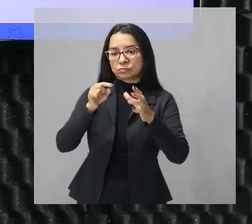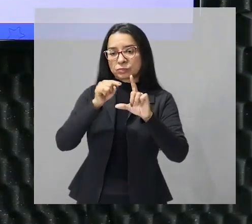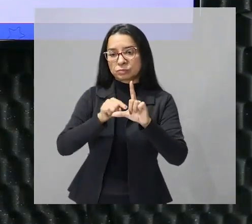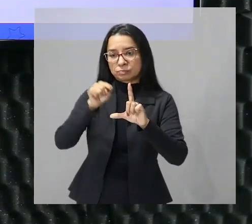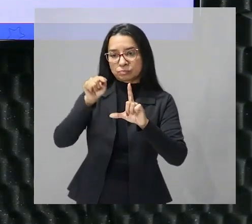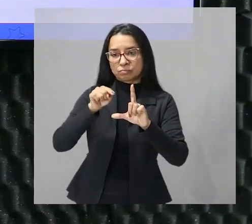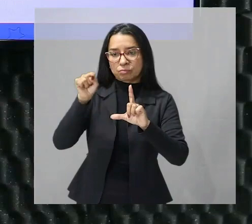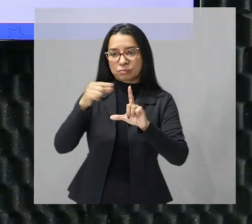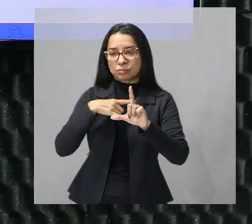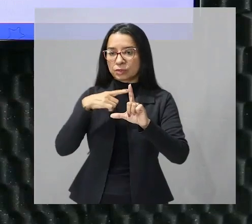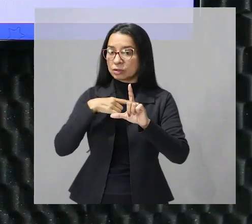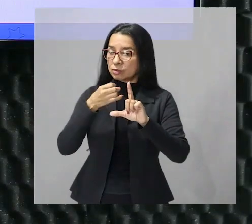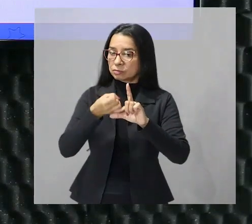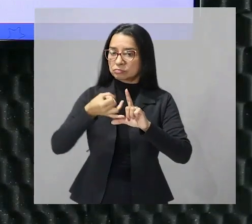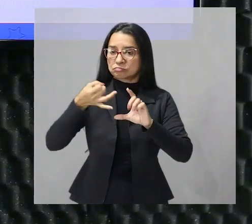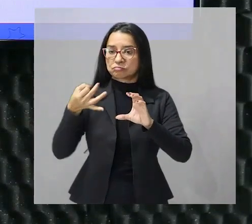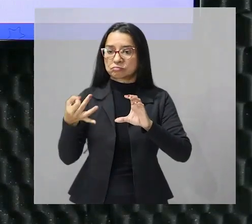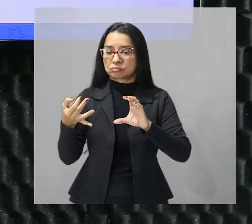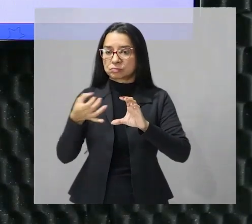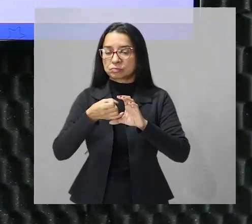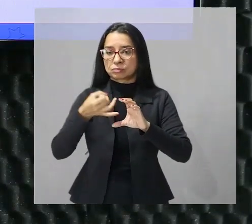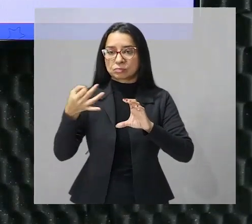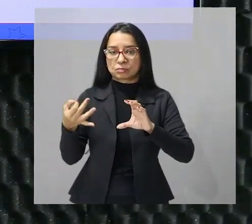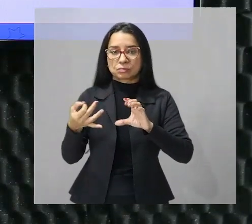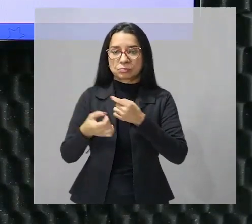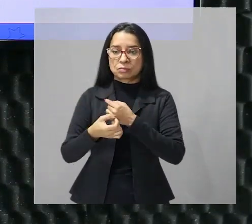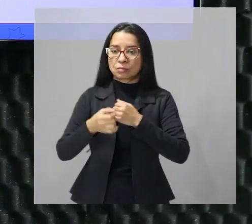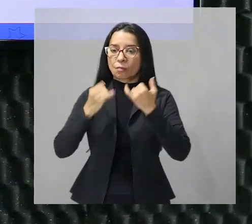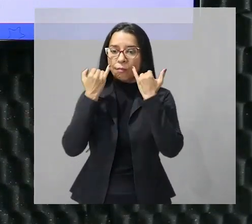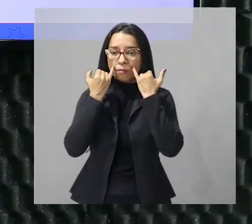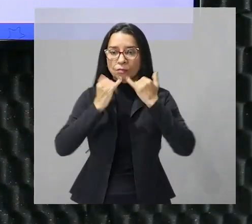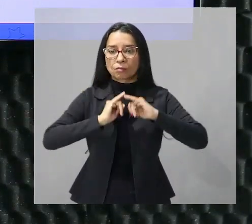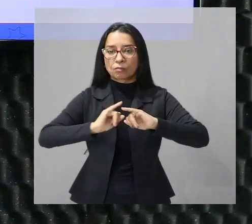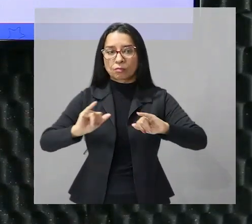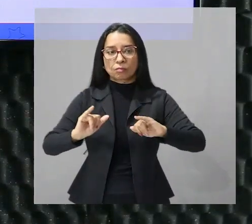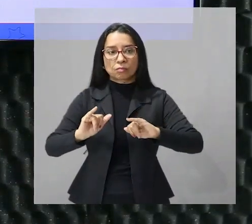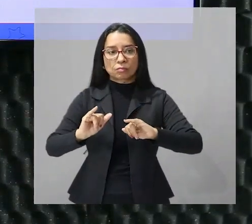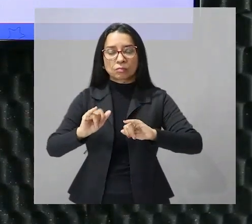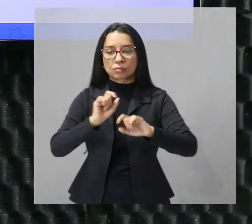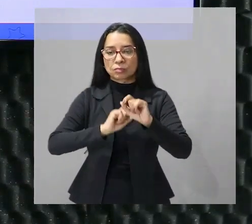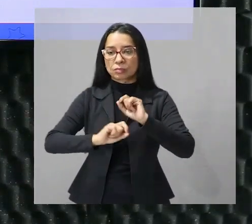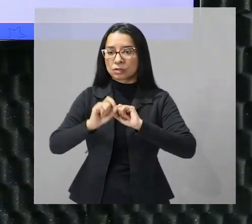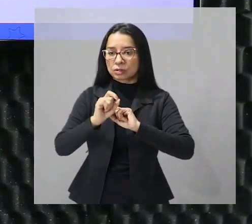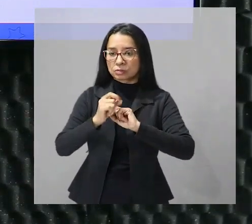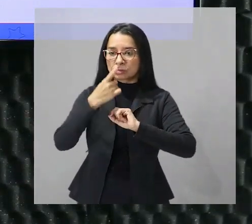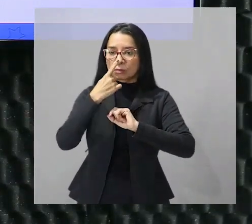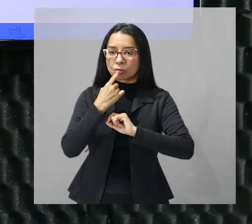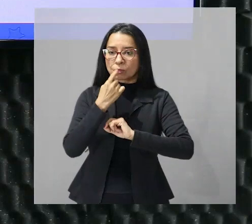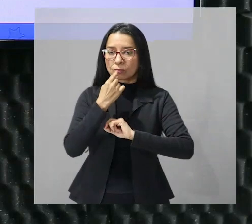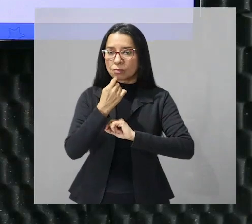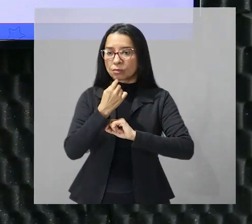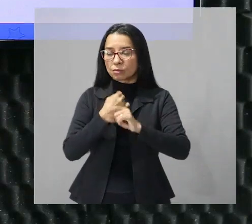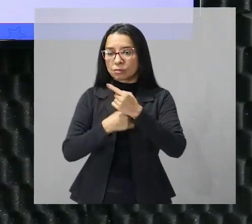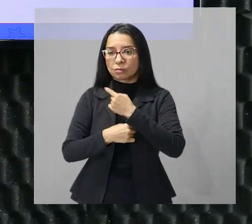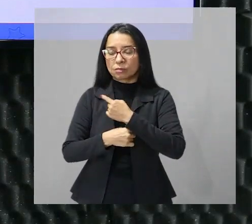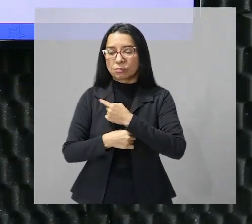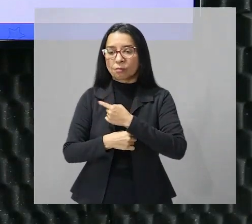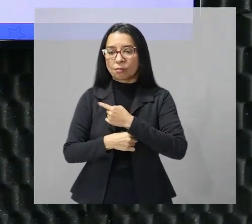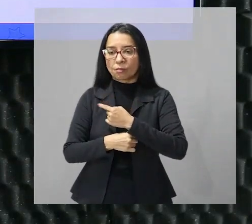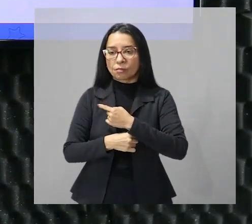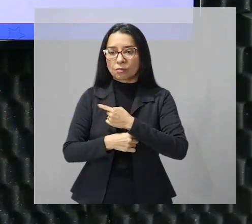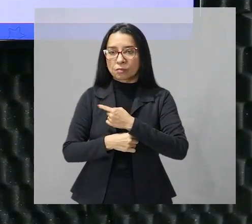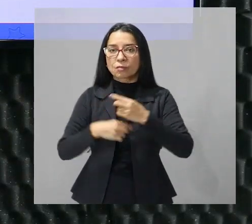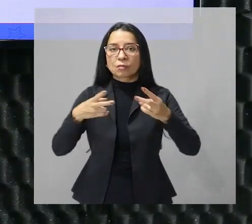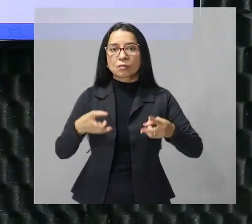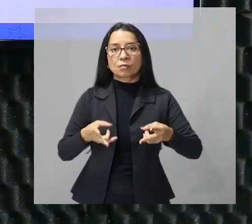gráfico e ele tem uma característica. Essa informação aqui que está na cor avermelhada, o vermelho propriamente dito,